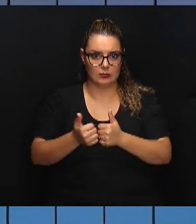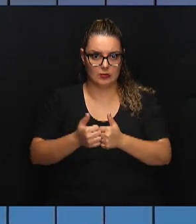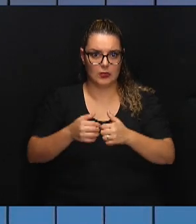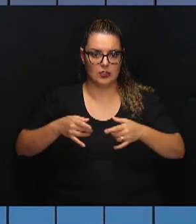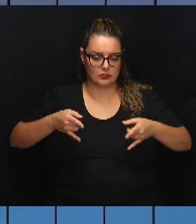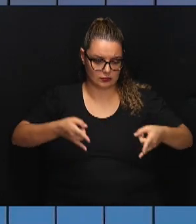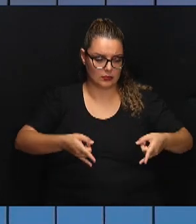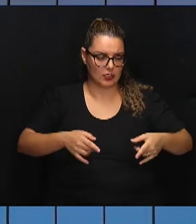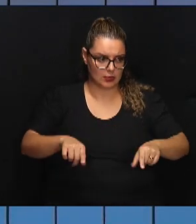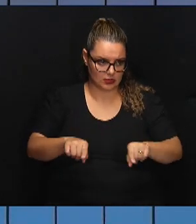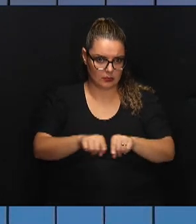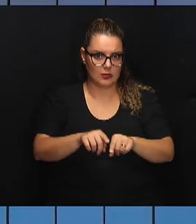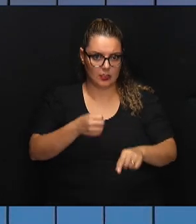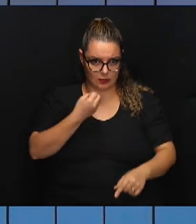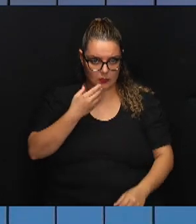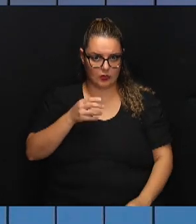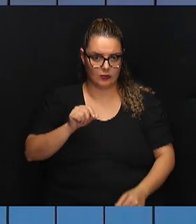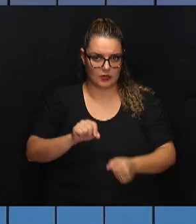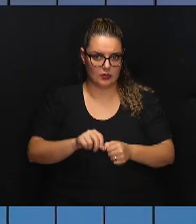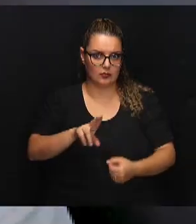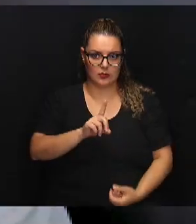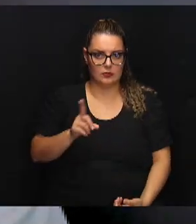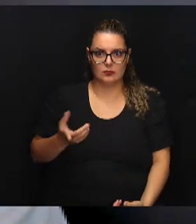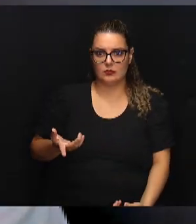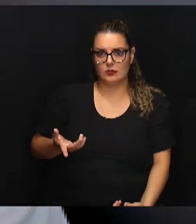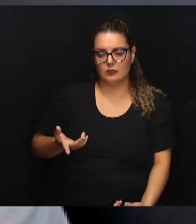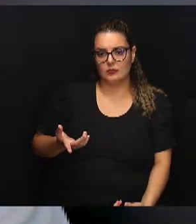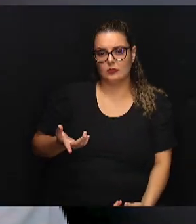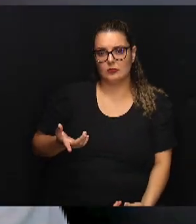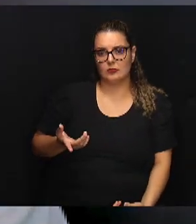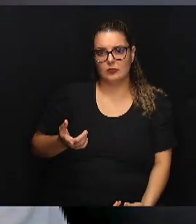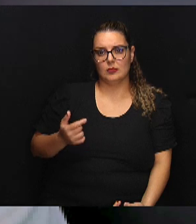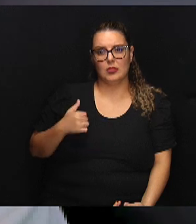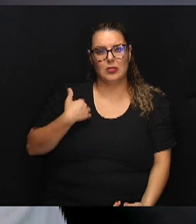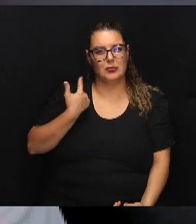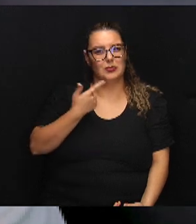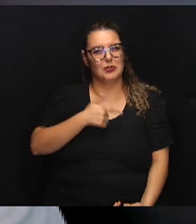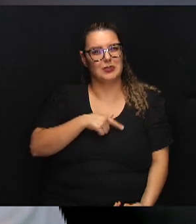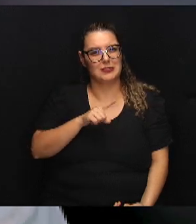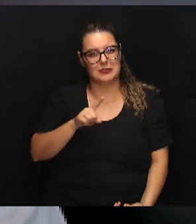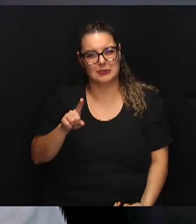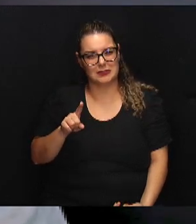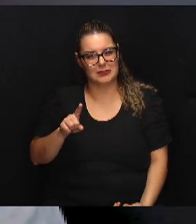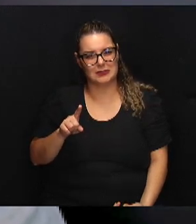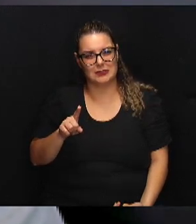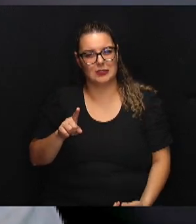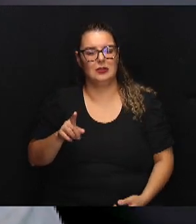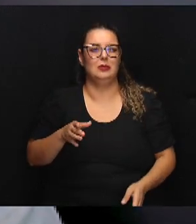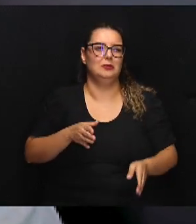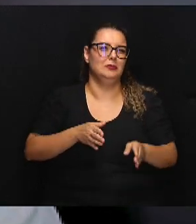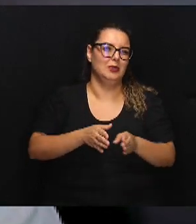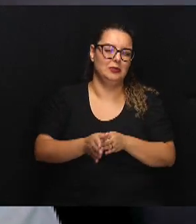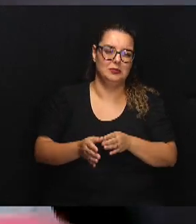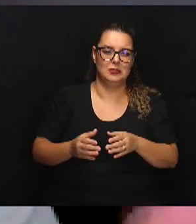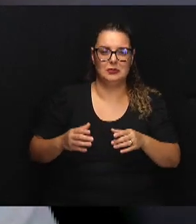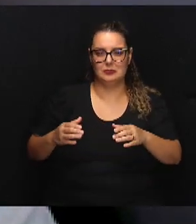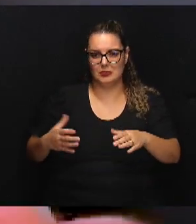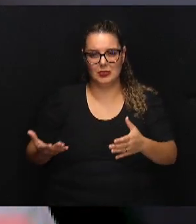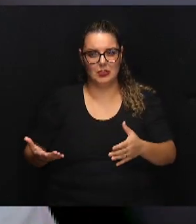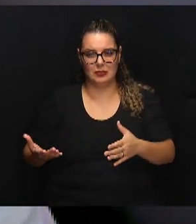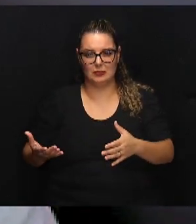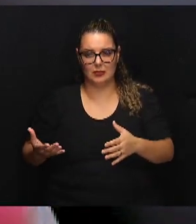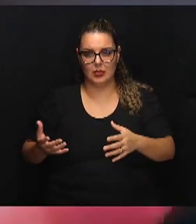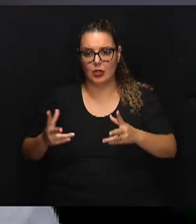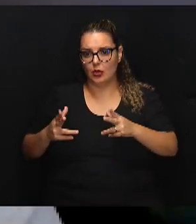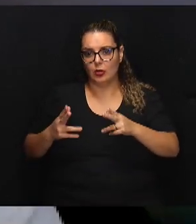Isso também é legal fazer ou não? A gente não considera colocar pano úmido perto da cama. O que a gente considera é colocar pano úmido no chão, assim como se